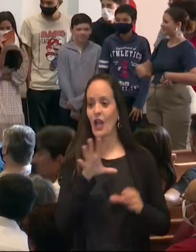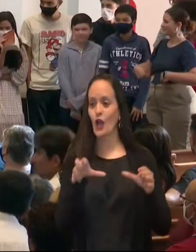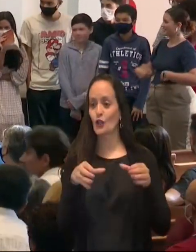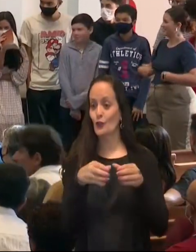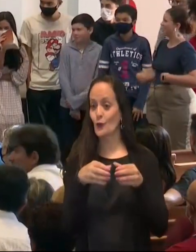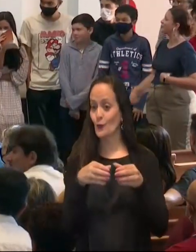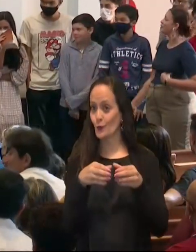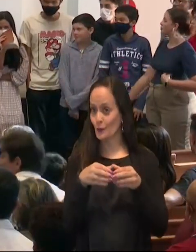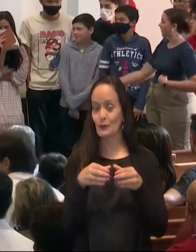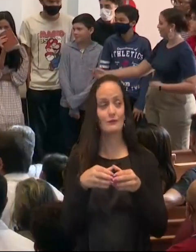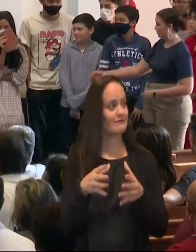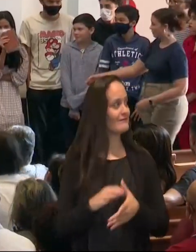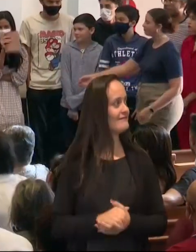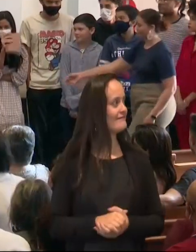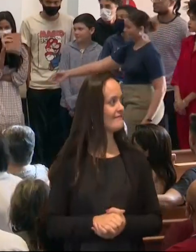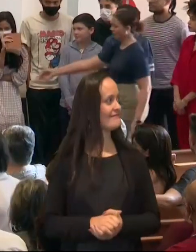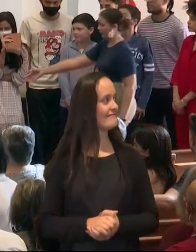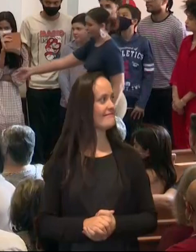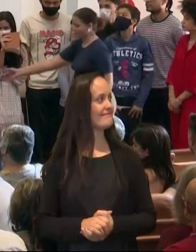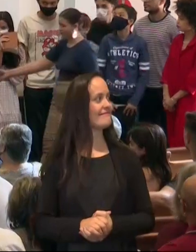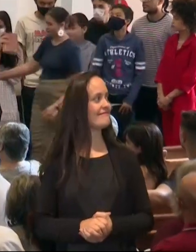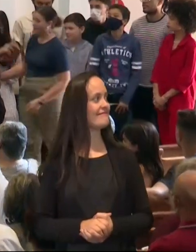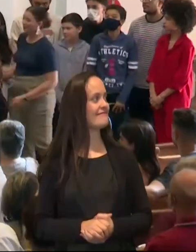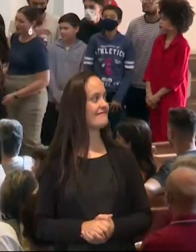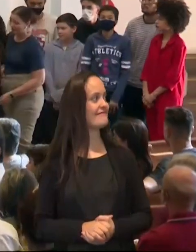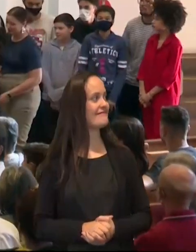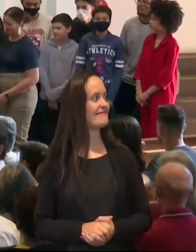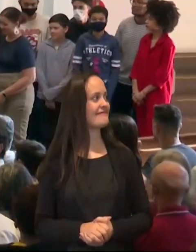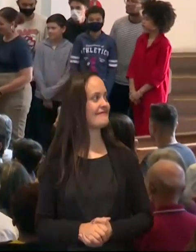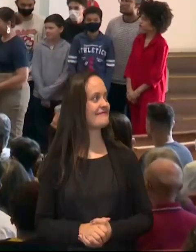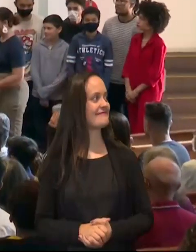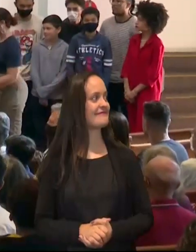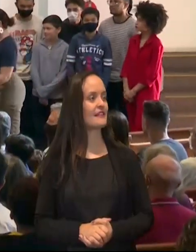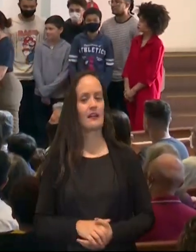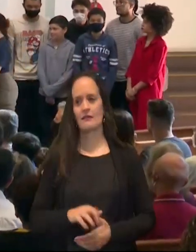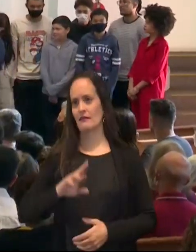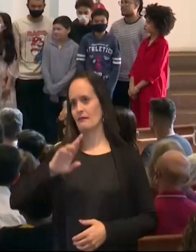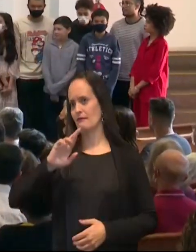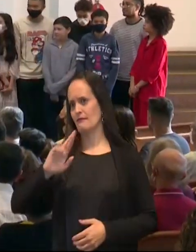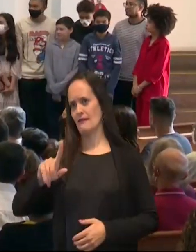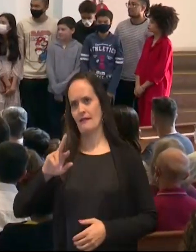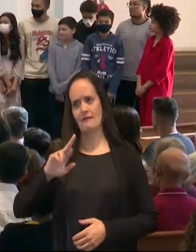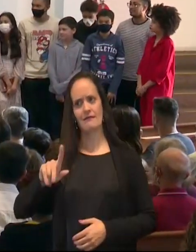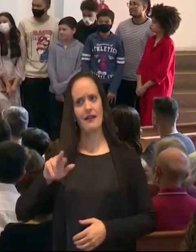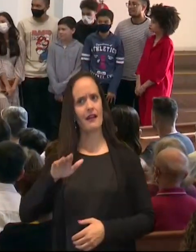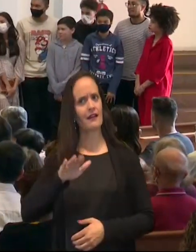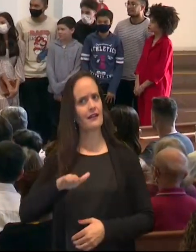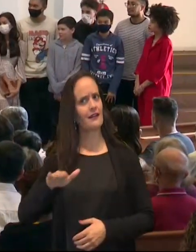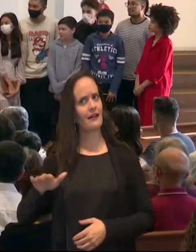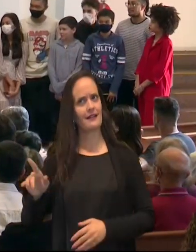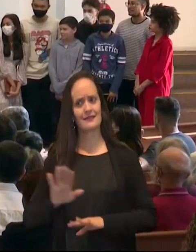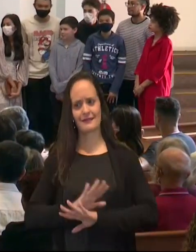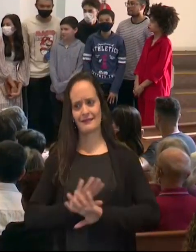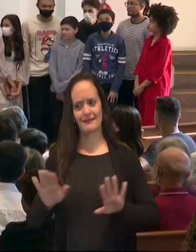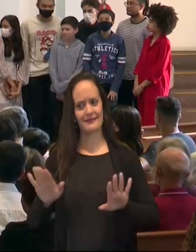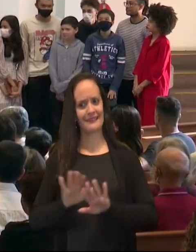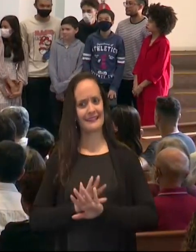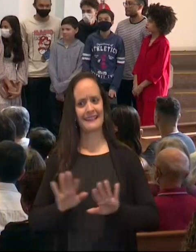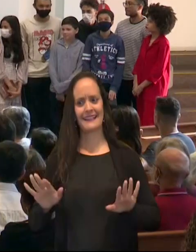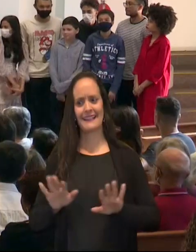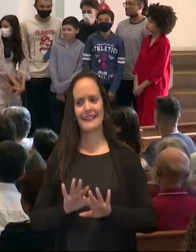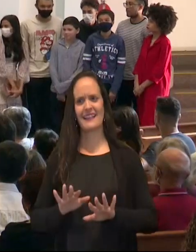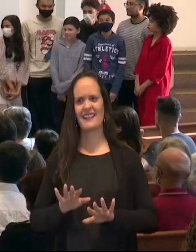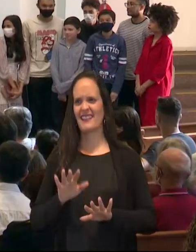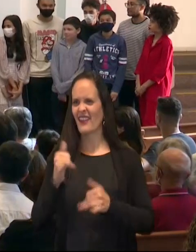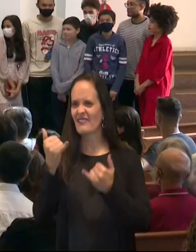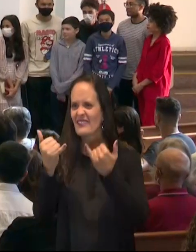exército, que agora não são mais crianças, viu, meus irmãos? Já não vão ganhar mais brinquedos no